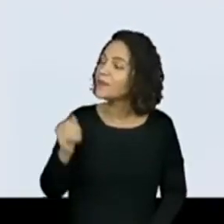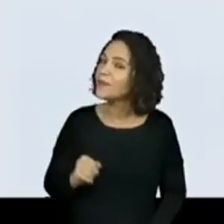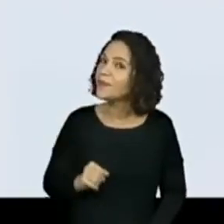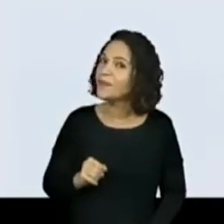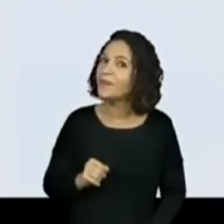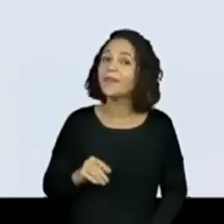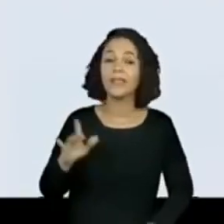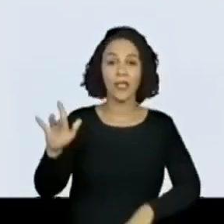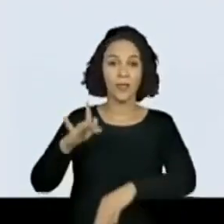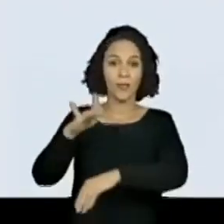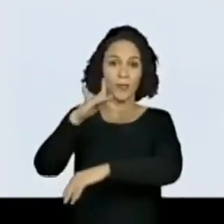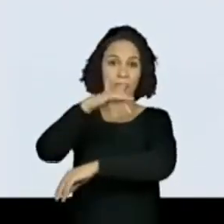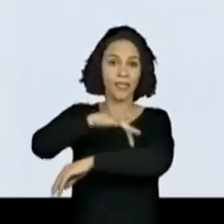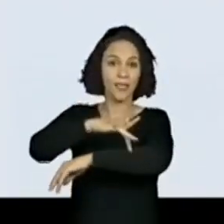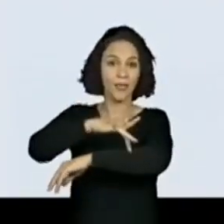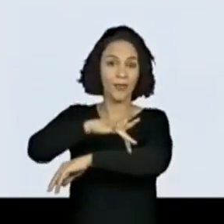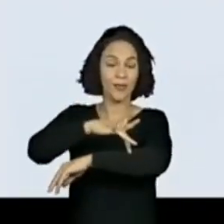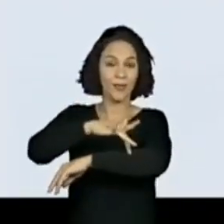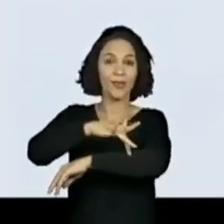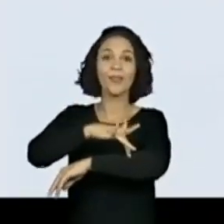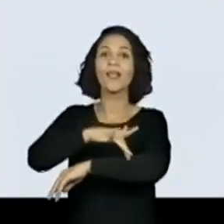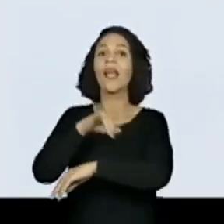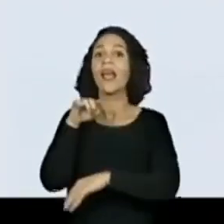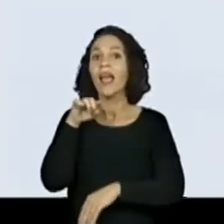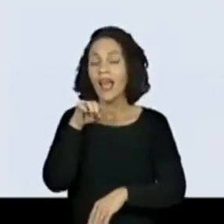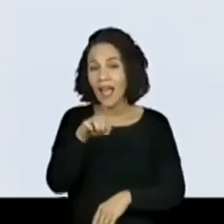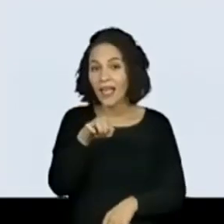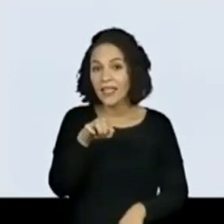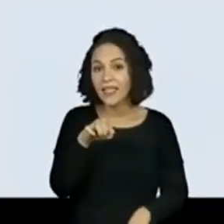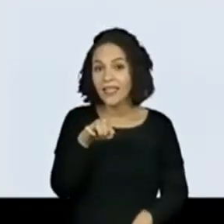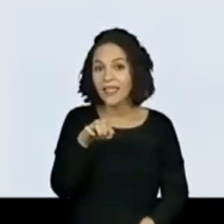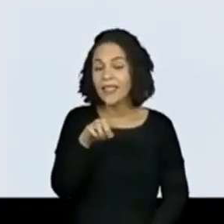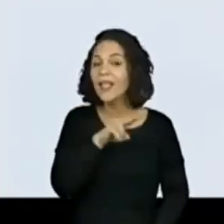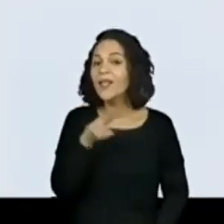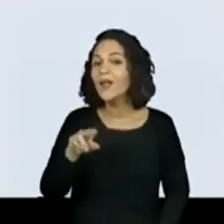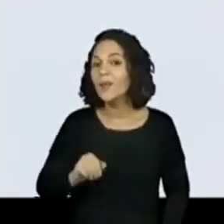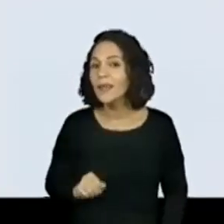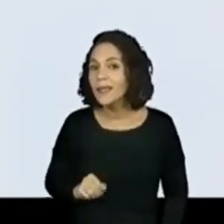um mosquito. Esse mosquito é especificamente